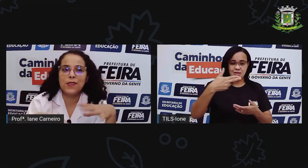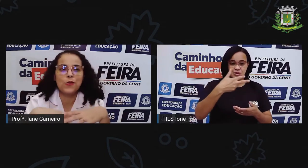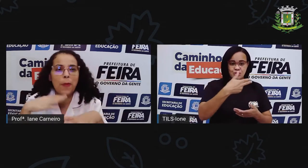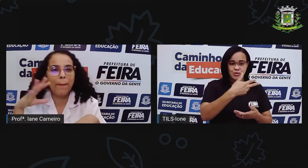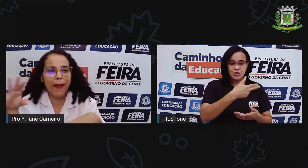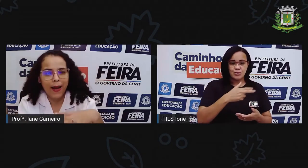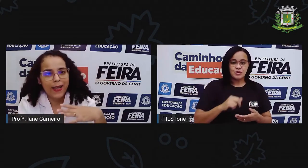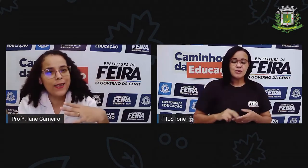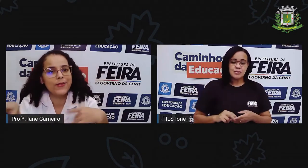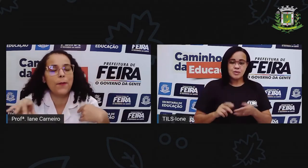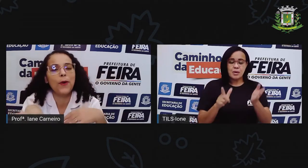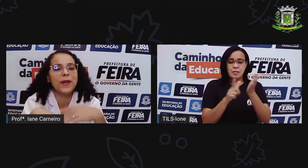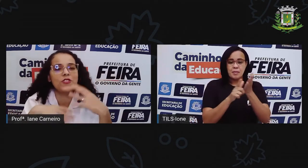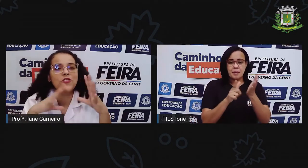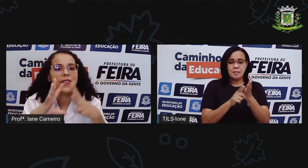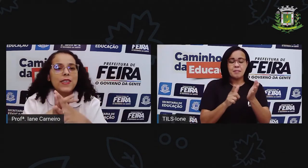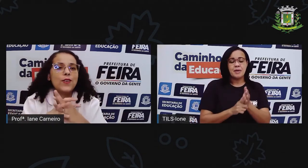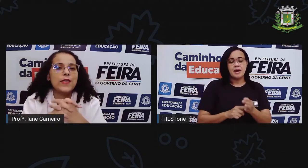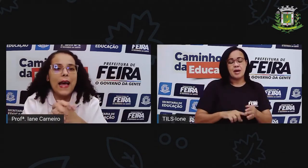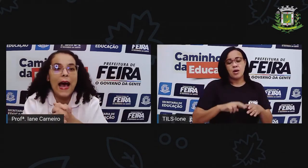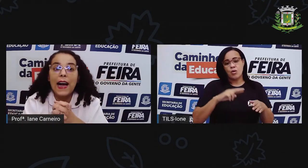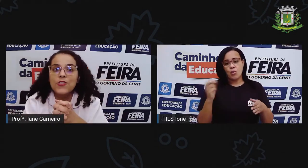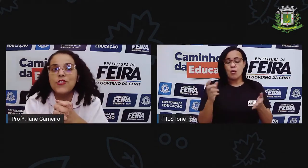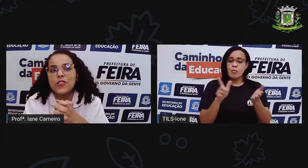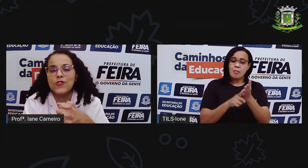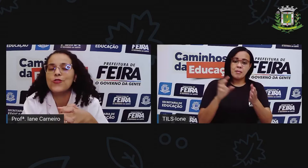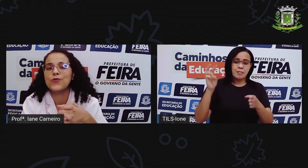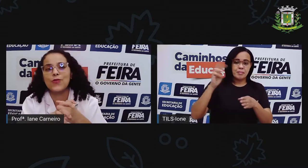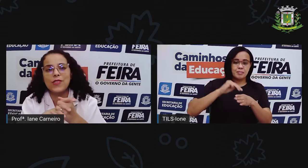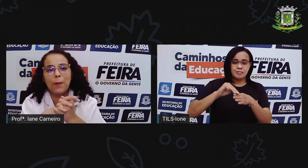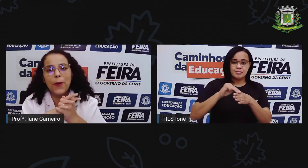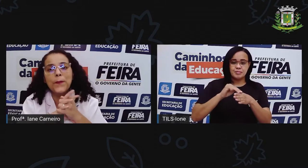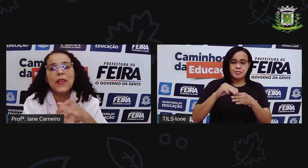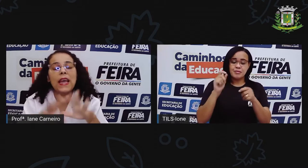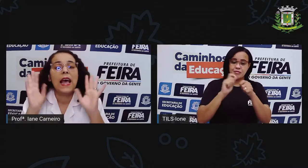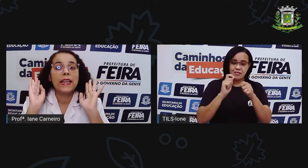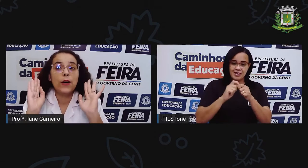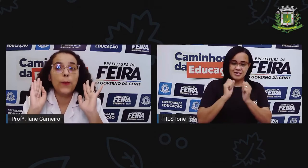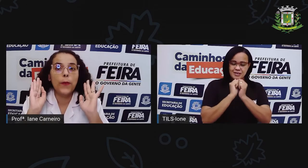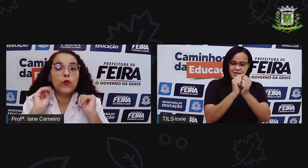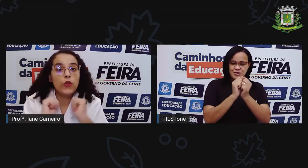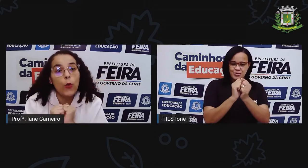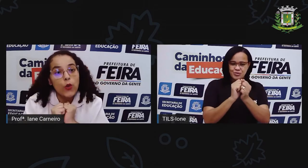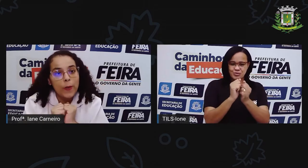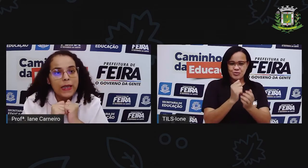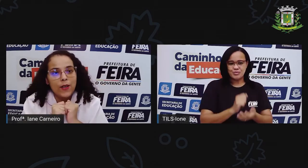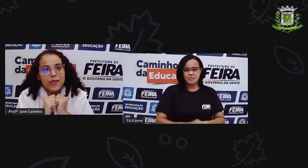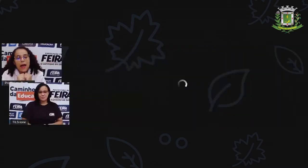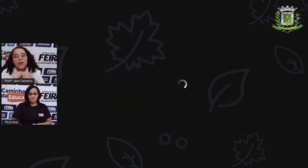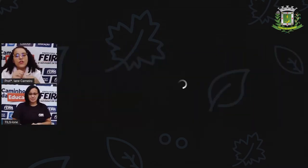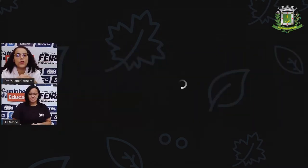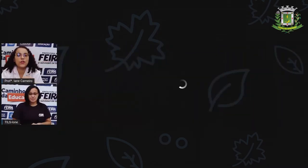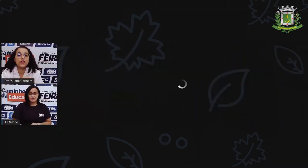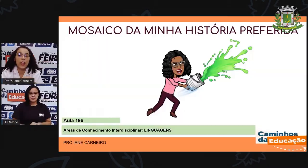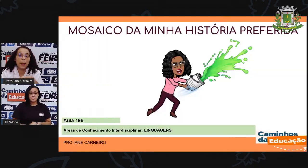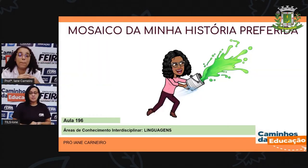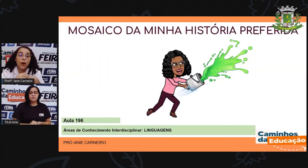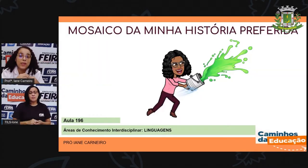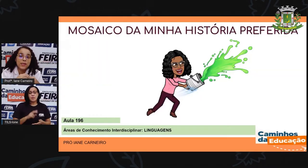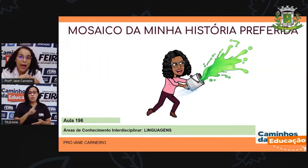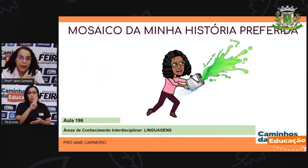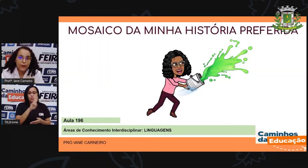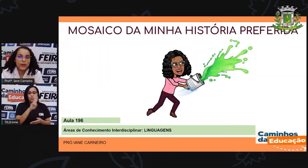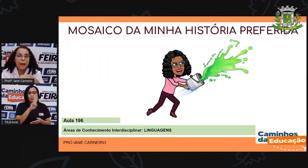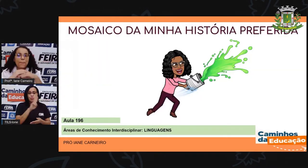ofício, um papelão, tá bom? Para a gente fazer nossa arte juntos, tá bom? Então, o nome da nossa aula de hoje é